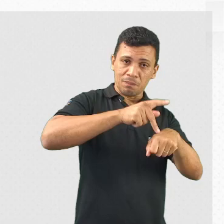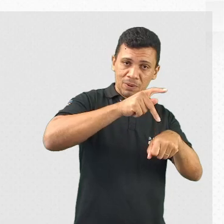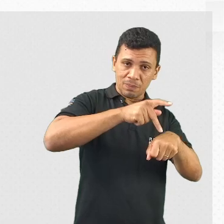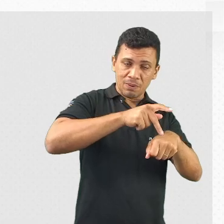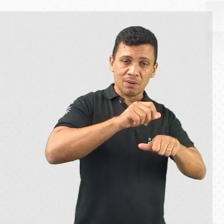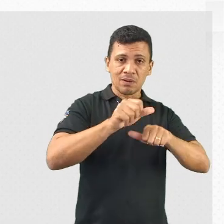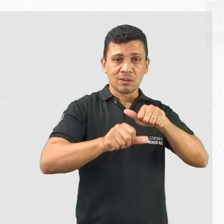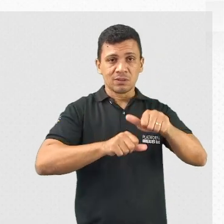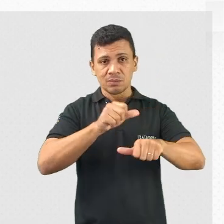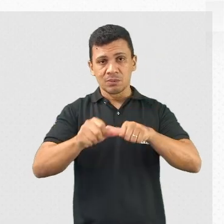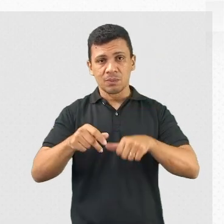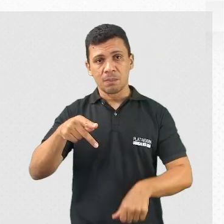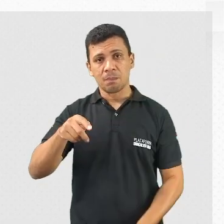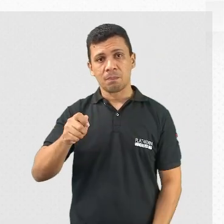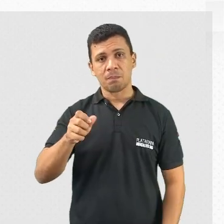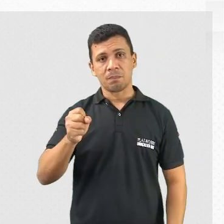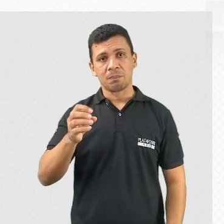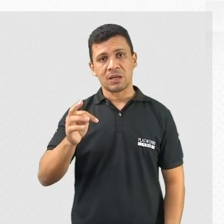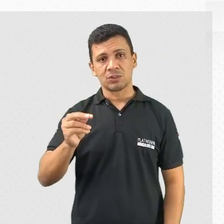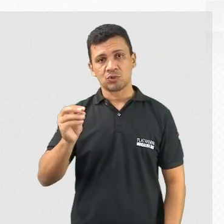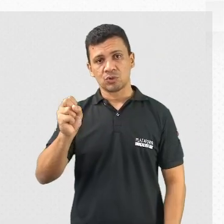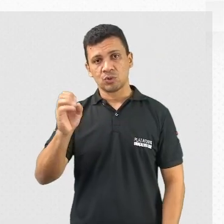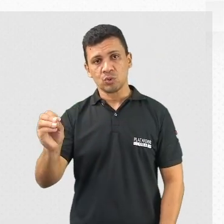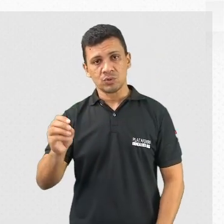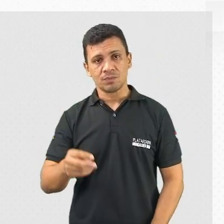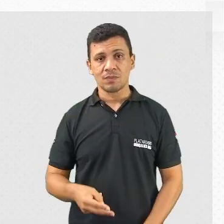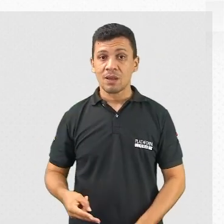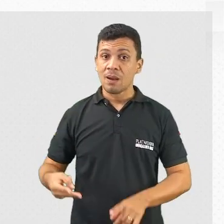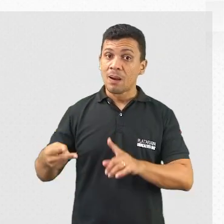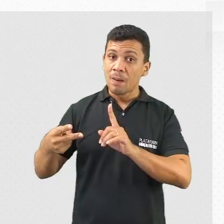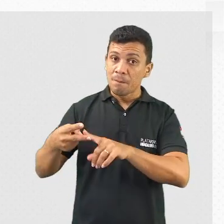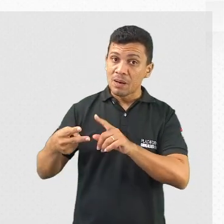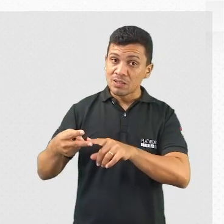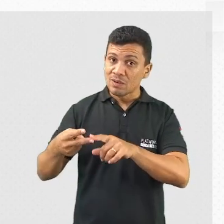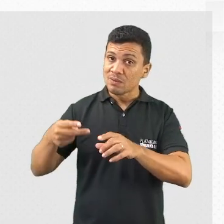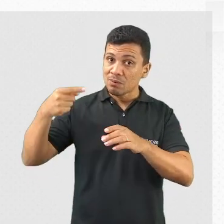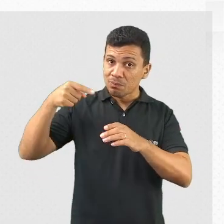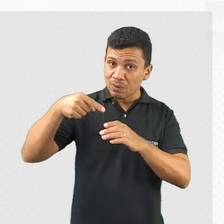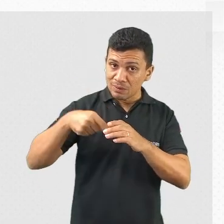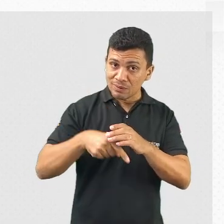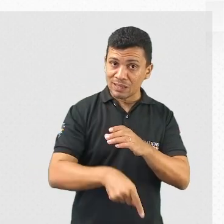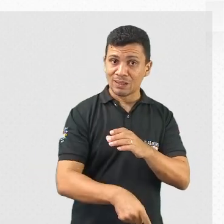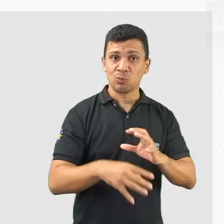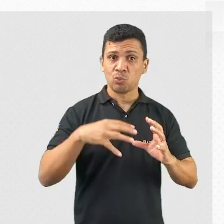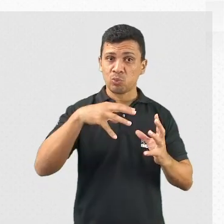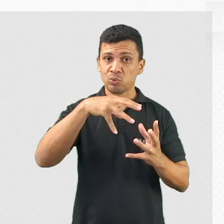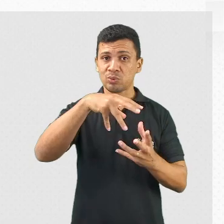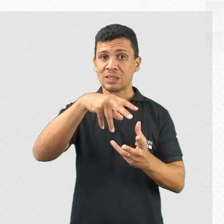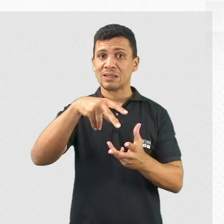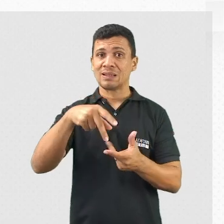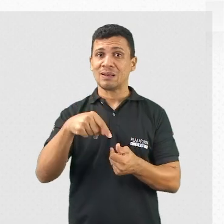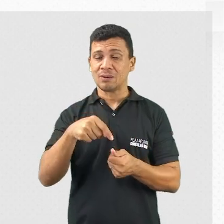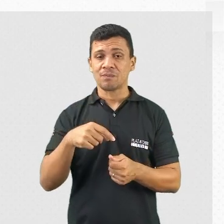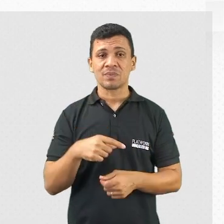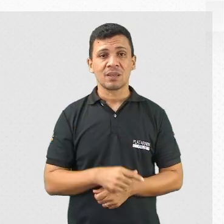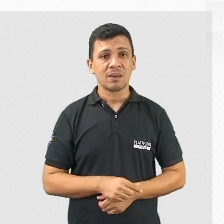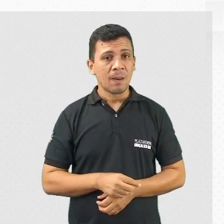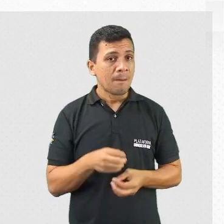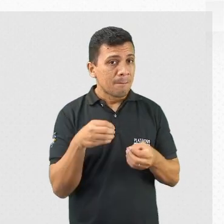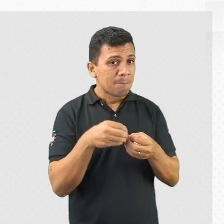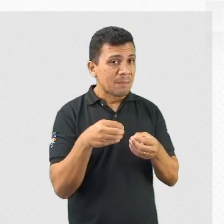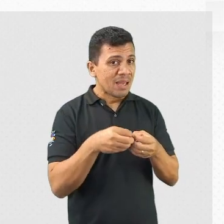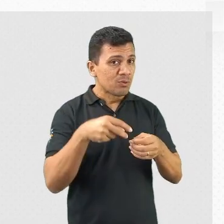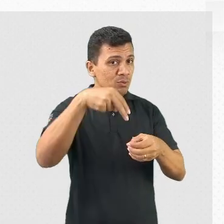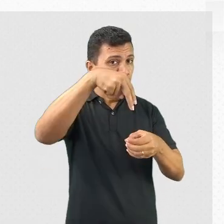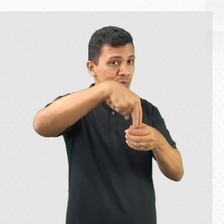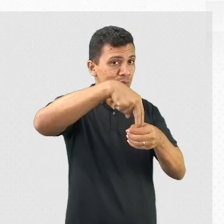meio como se fosse uma gelatina. Só que quando tu vai indo para o interior da Terra, tá certo? Quando você vai chegando já mais próximo